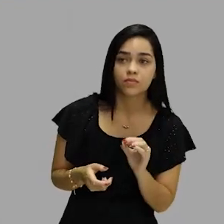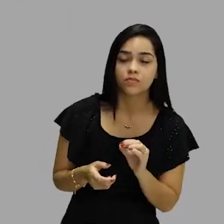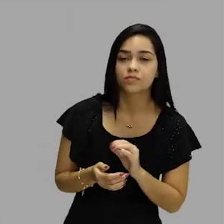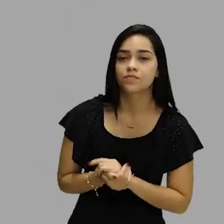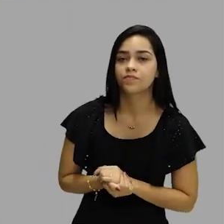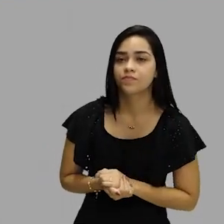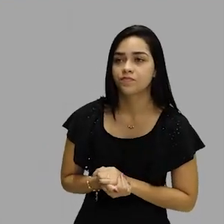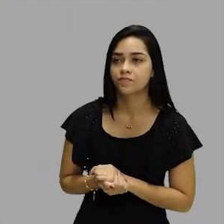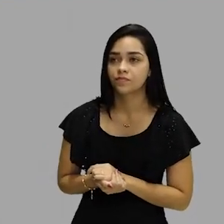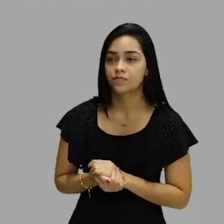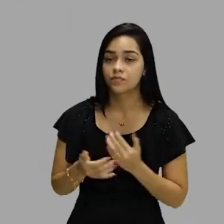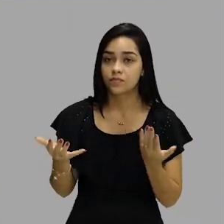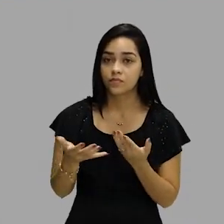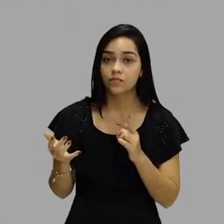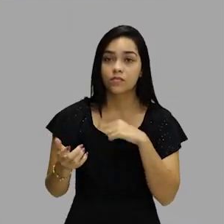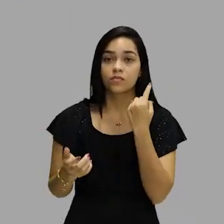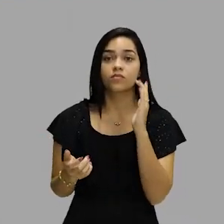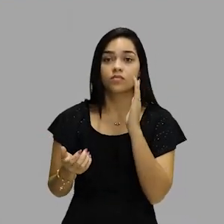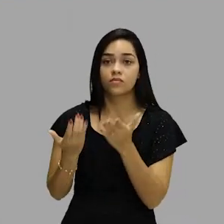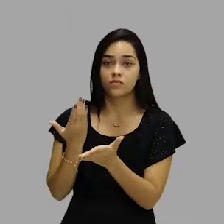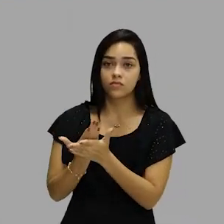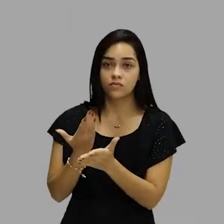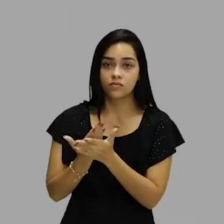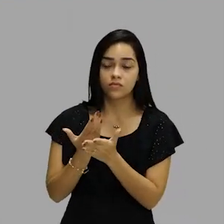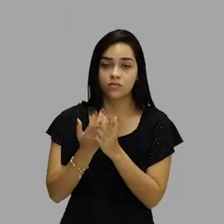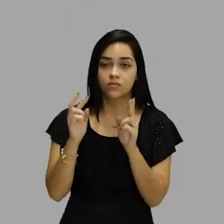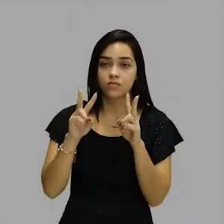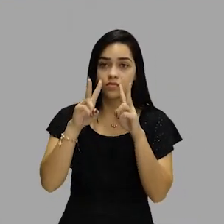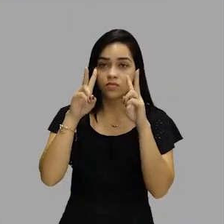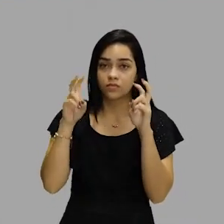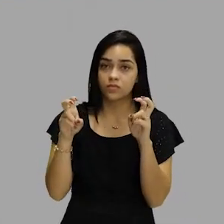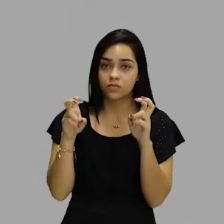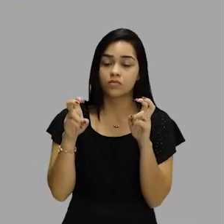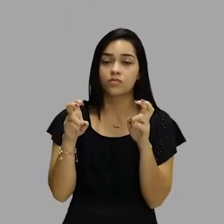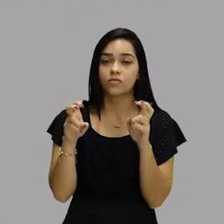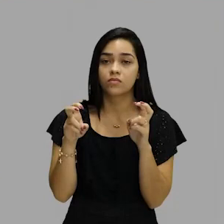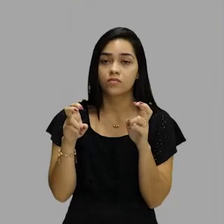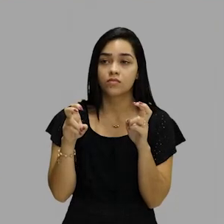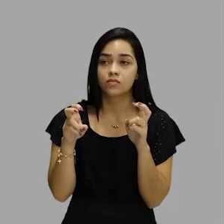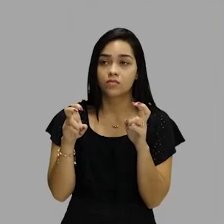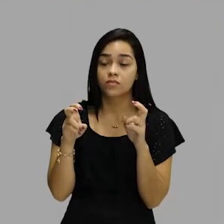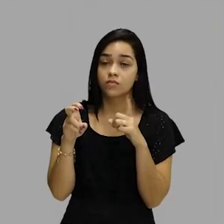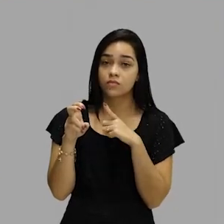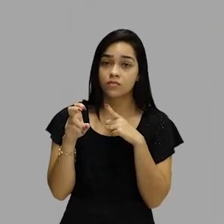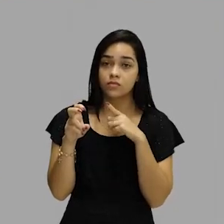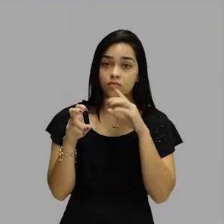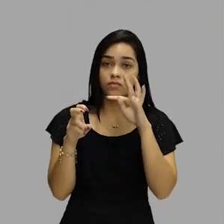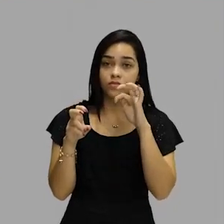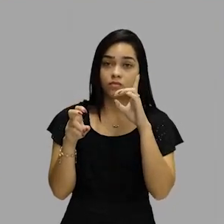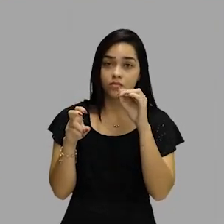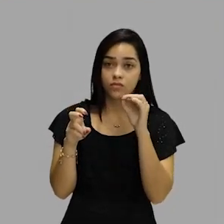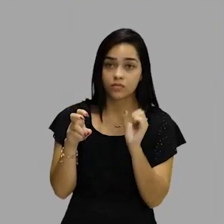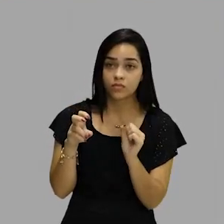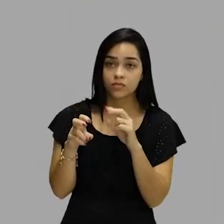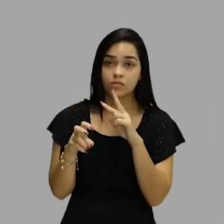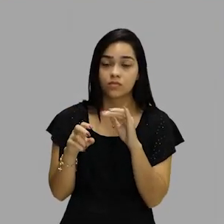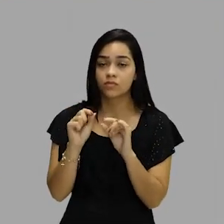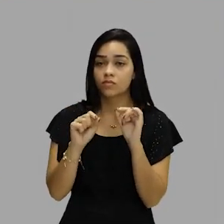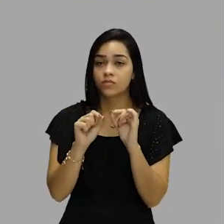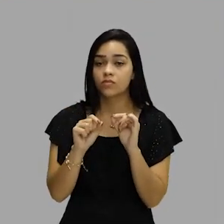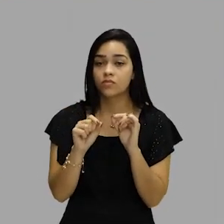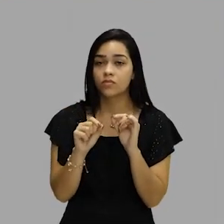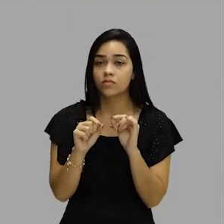Agora, conforme nós já estudamos no assunto de tecido conjuntivo, os tecidos conjuntivos eles servem para